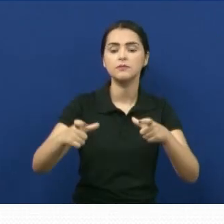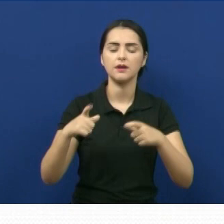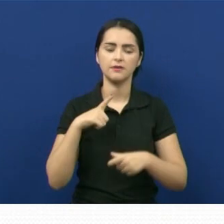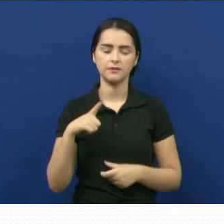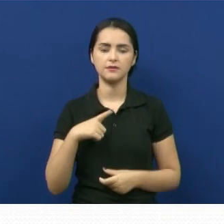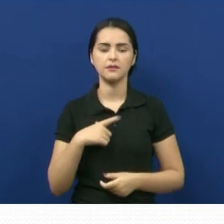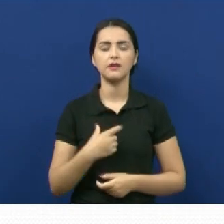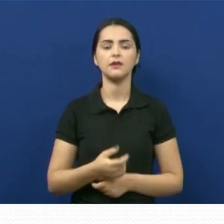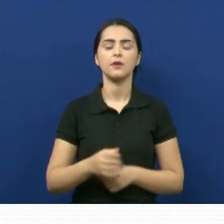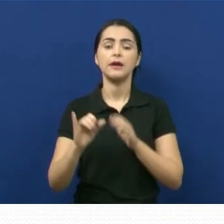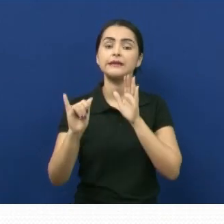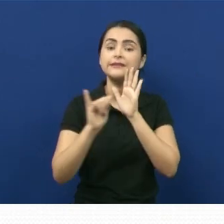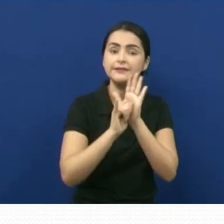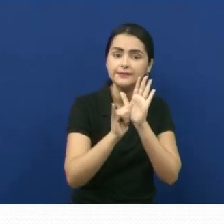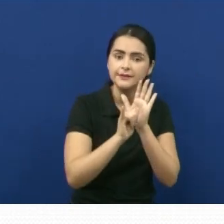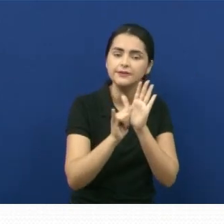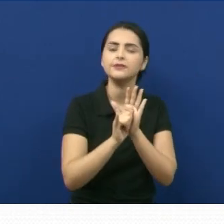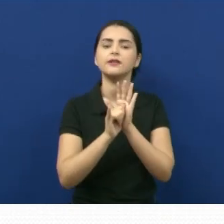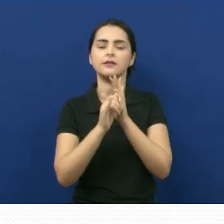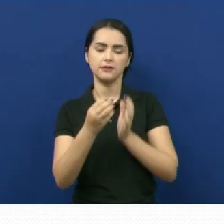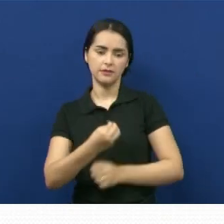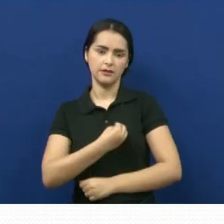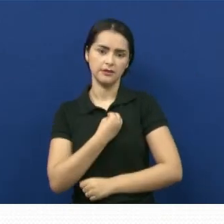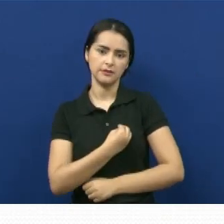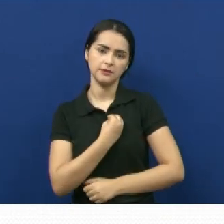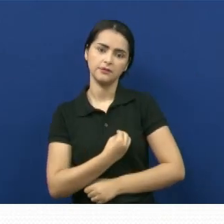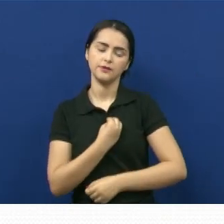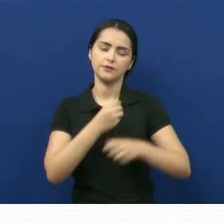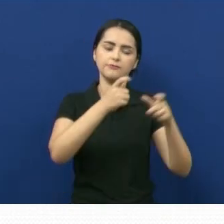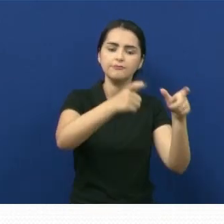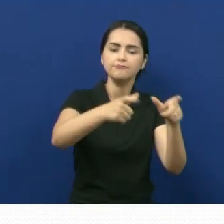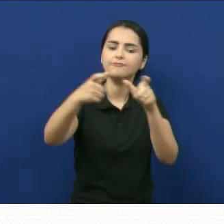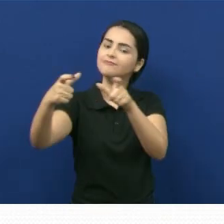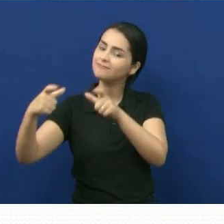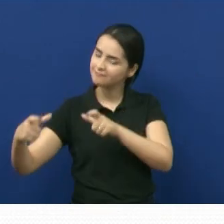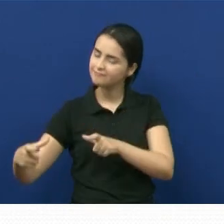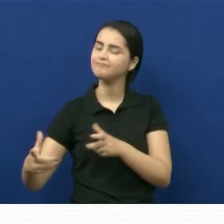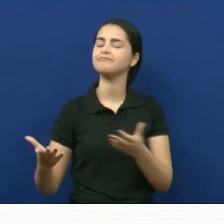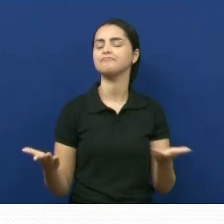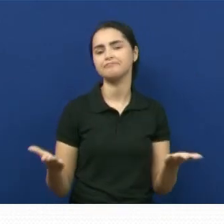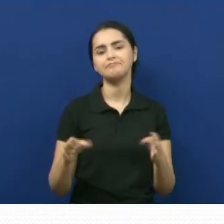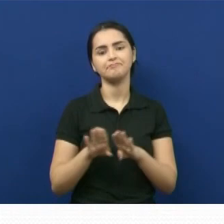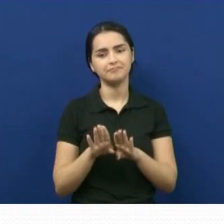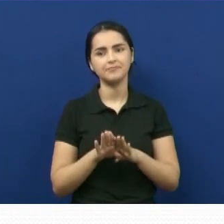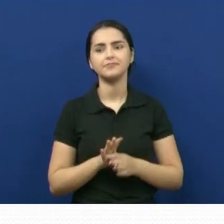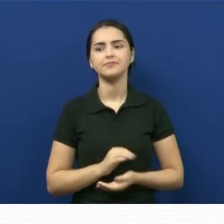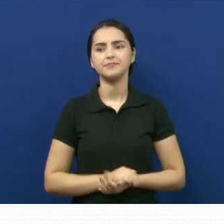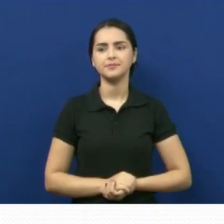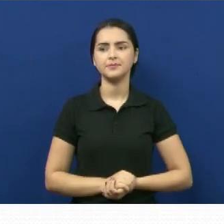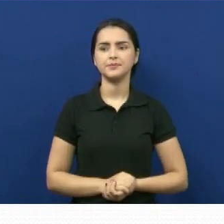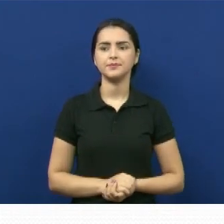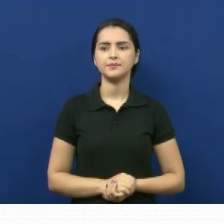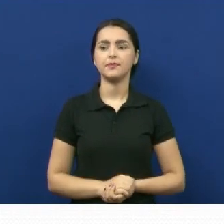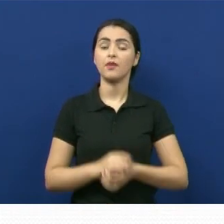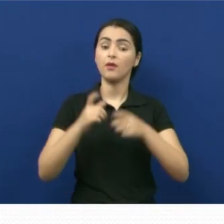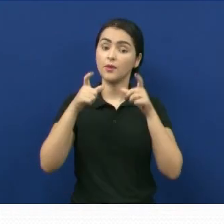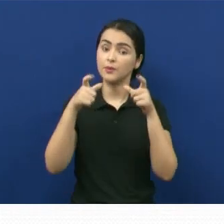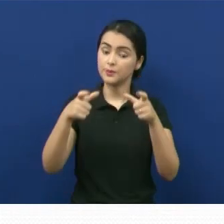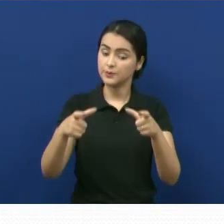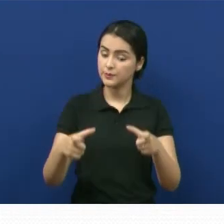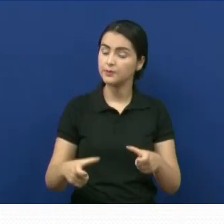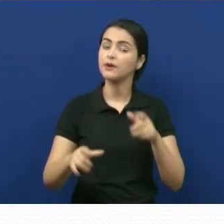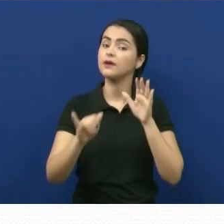de identidade entre a sua vivência e o espaço que habitam, tá? Lugar